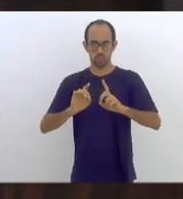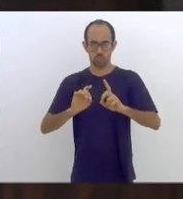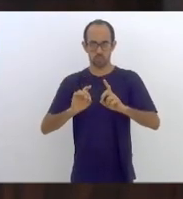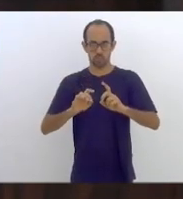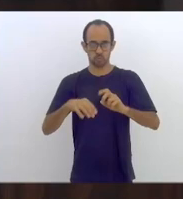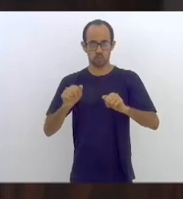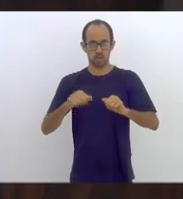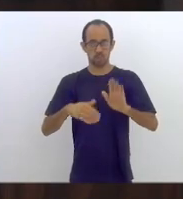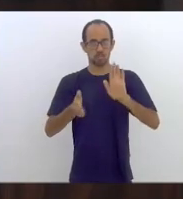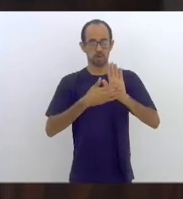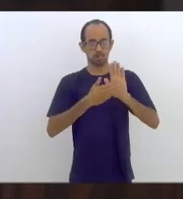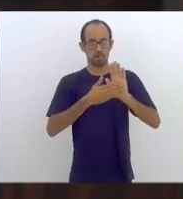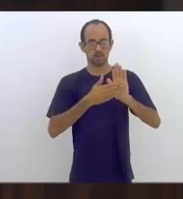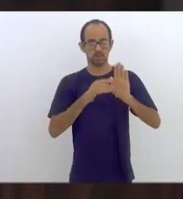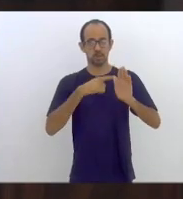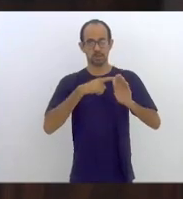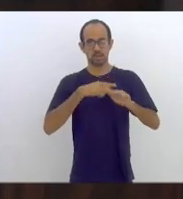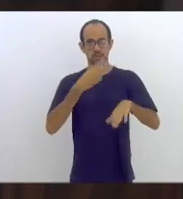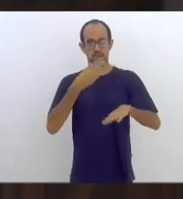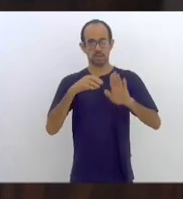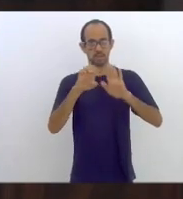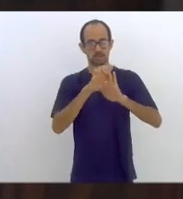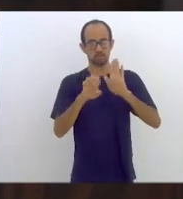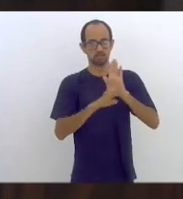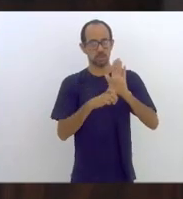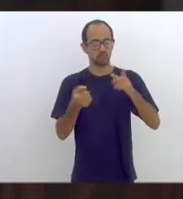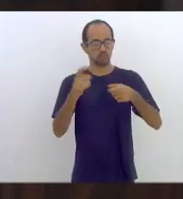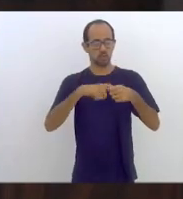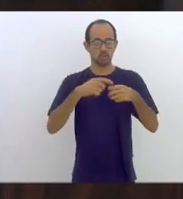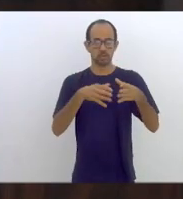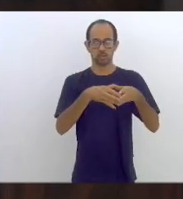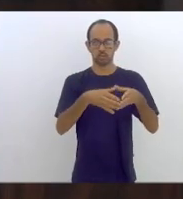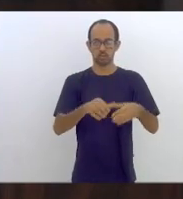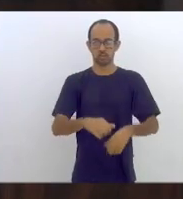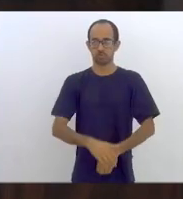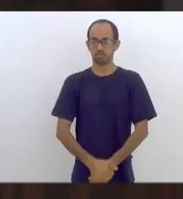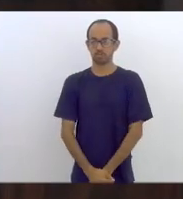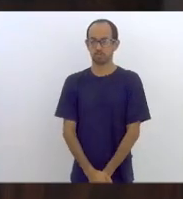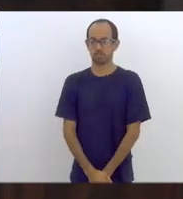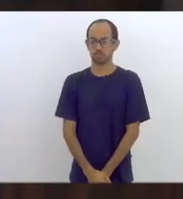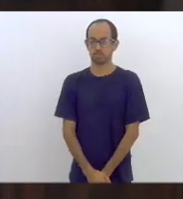presente proposta recebeu três emendas e retorna às comissões